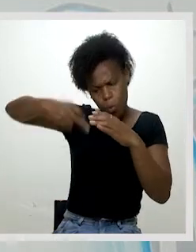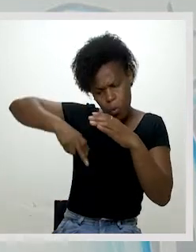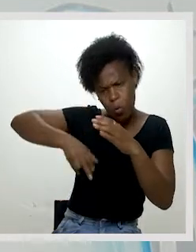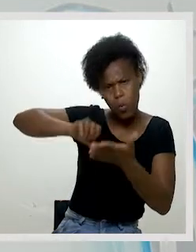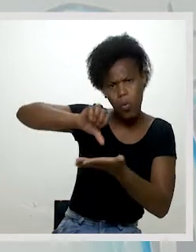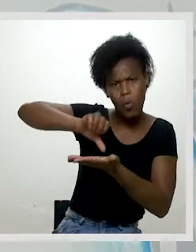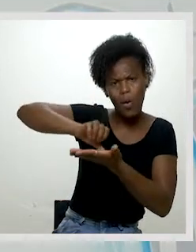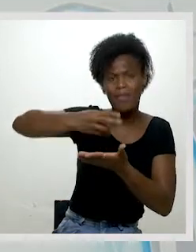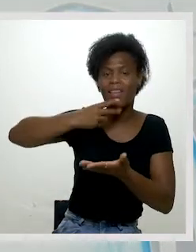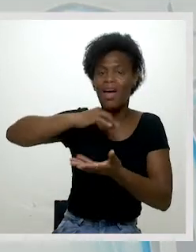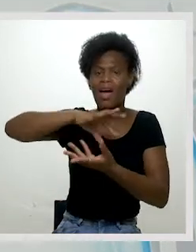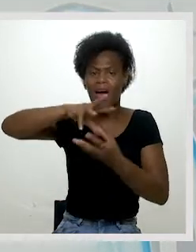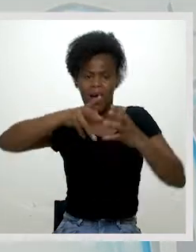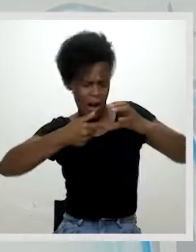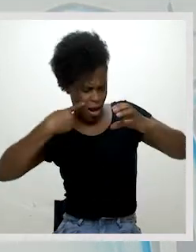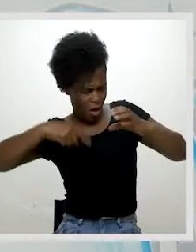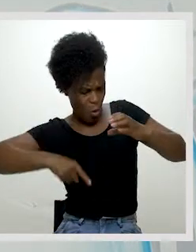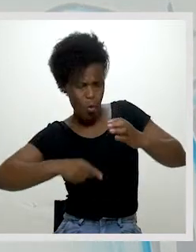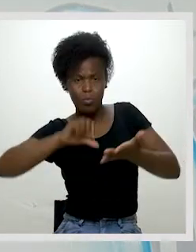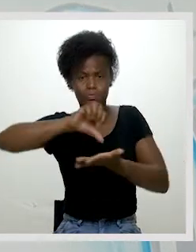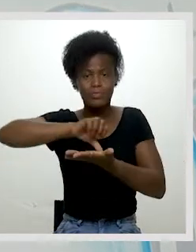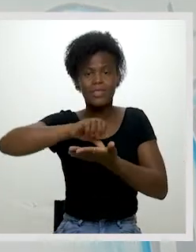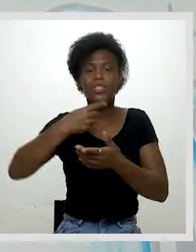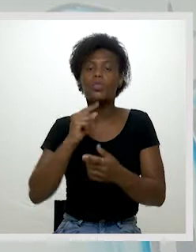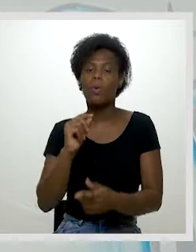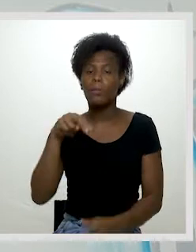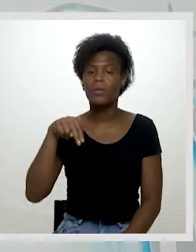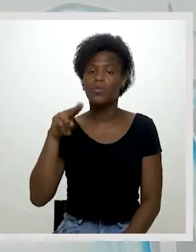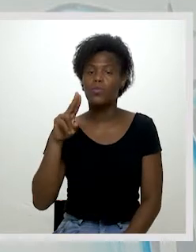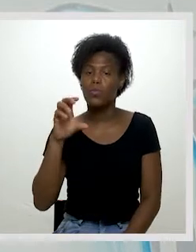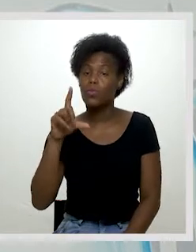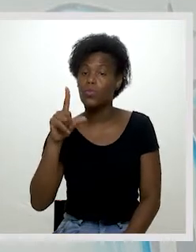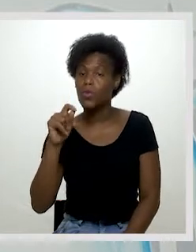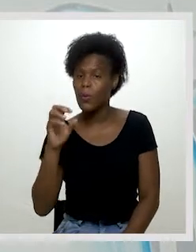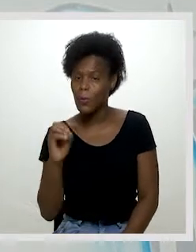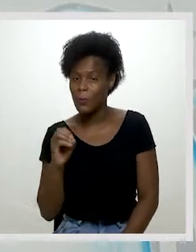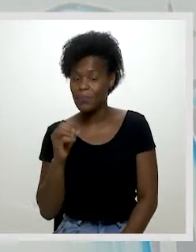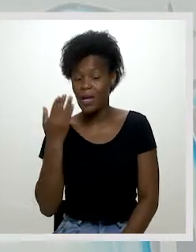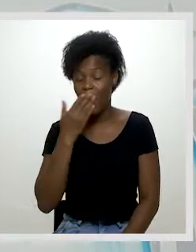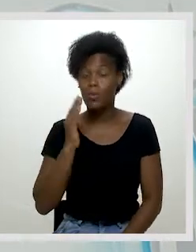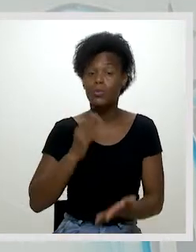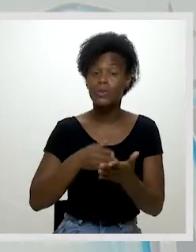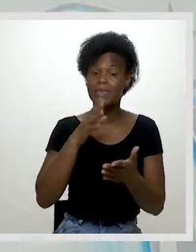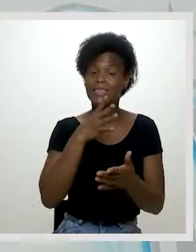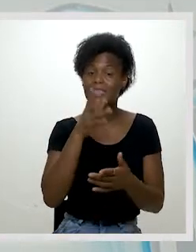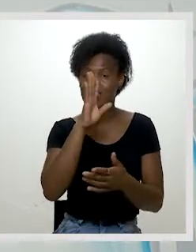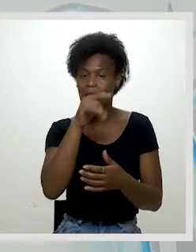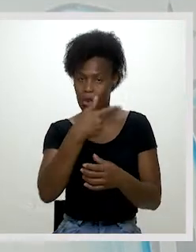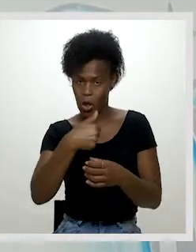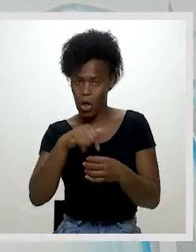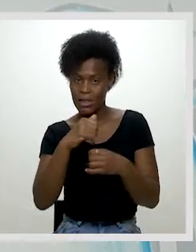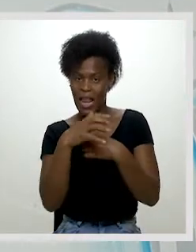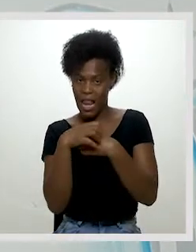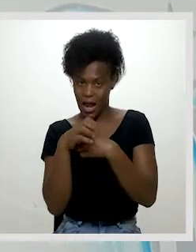núcleo. Na aula que nós vimos esta matéria, eu vos disse que se nós descascarmos uma